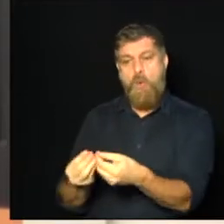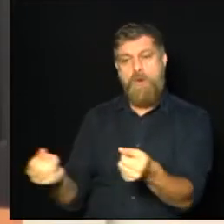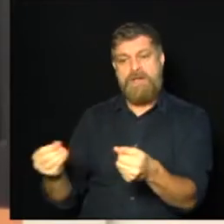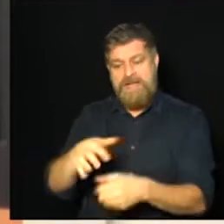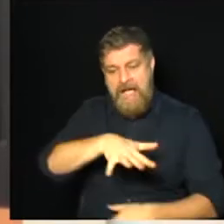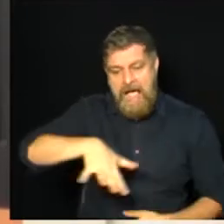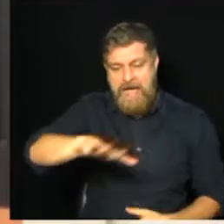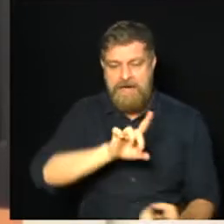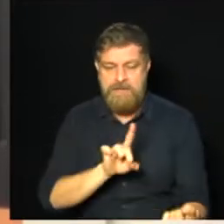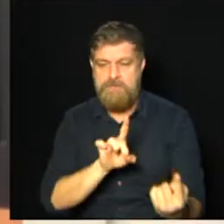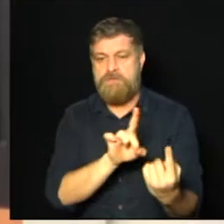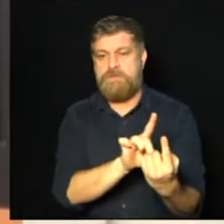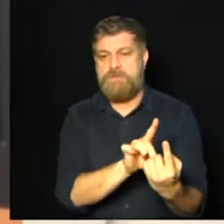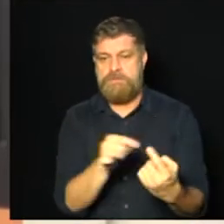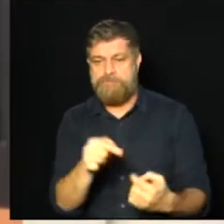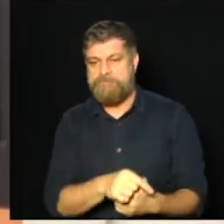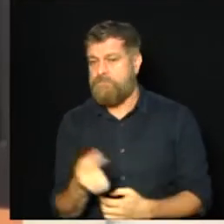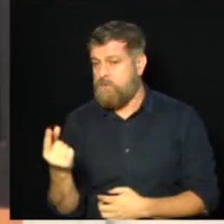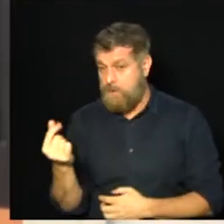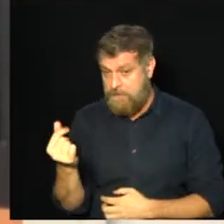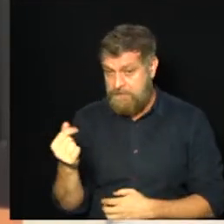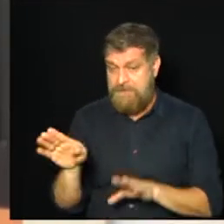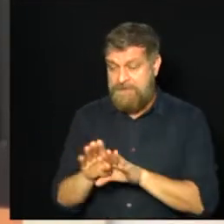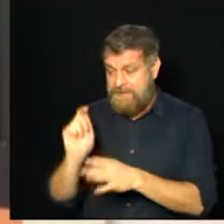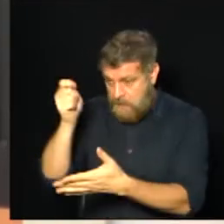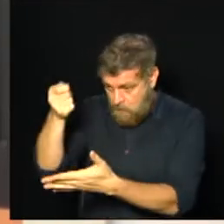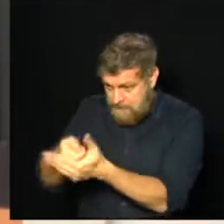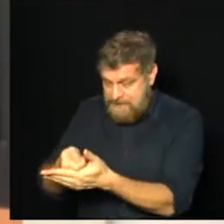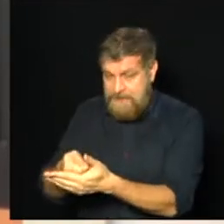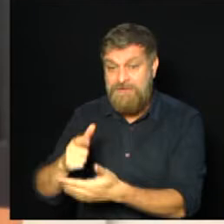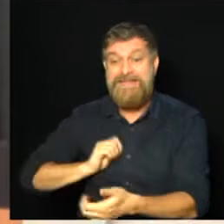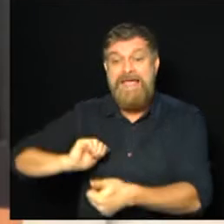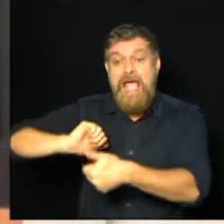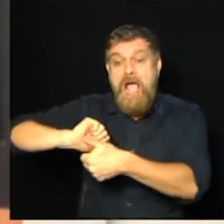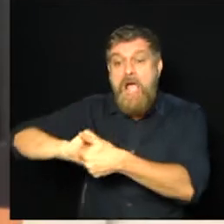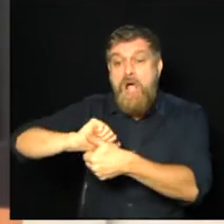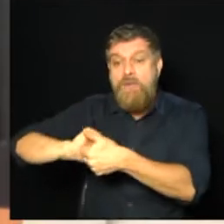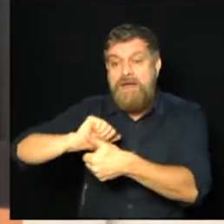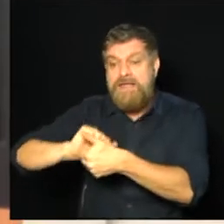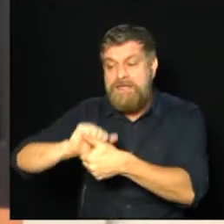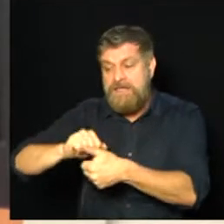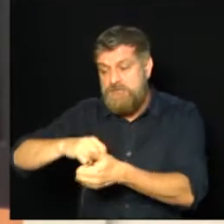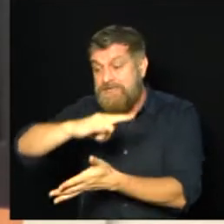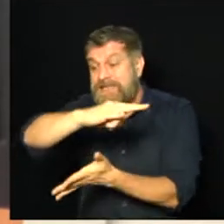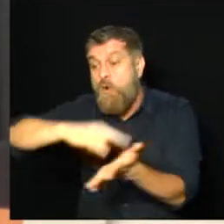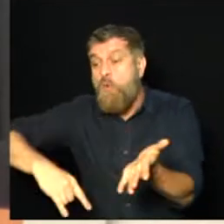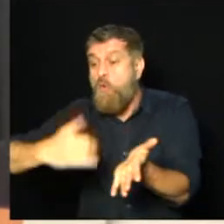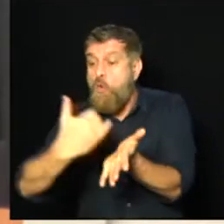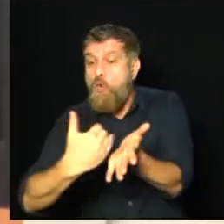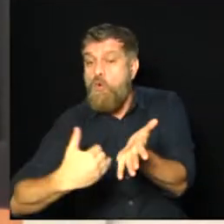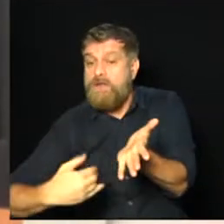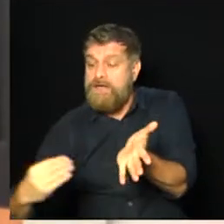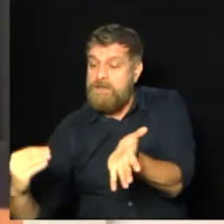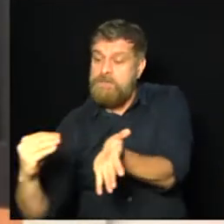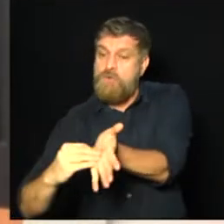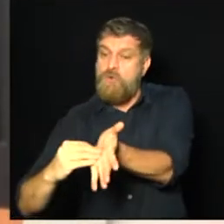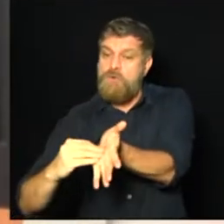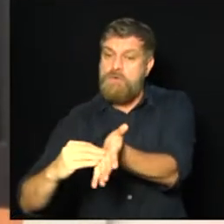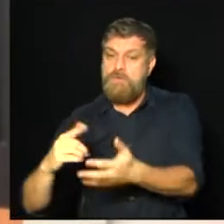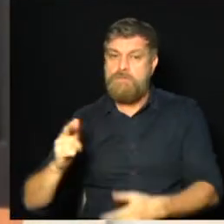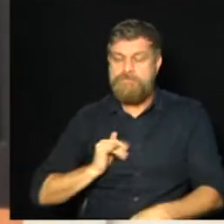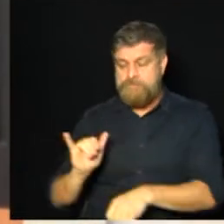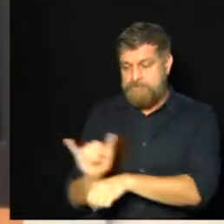assistência. Então, independente do valor, a empresa vai ter que cumprir aquela qualidade que a gente colocou. A gente chama de